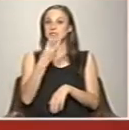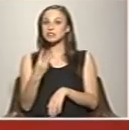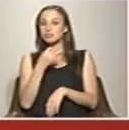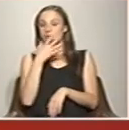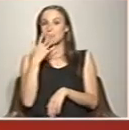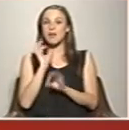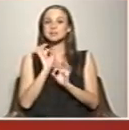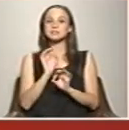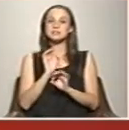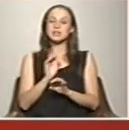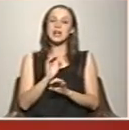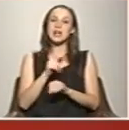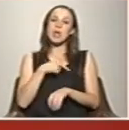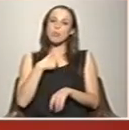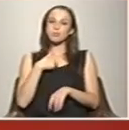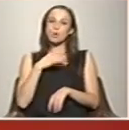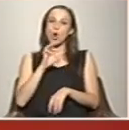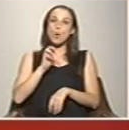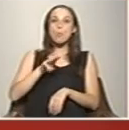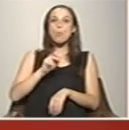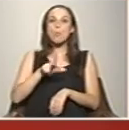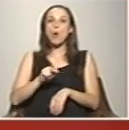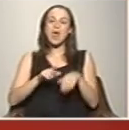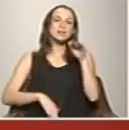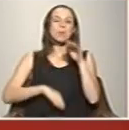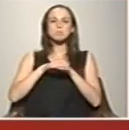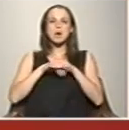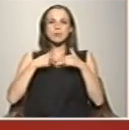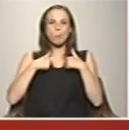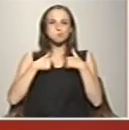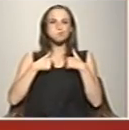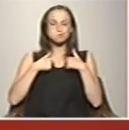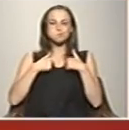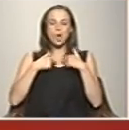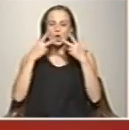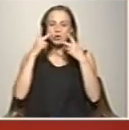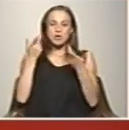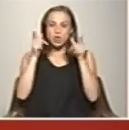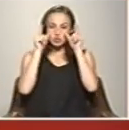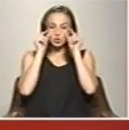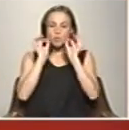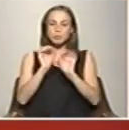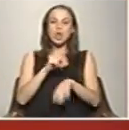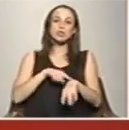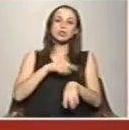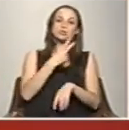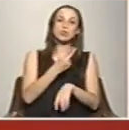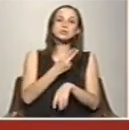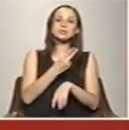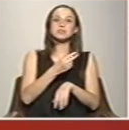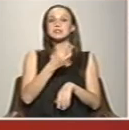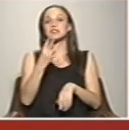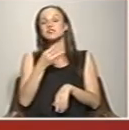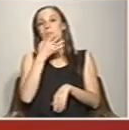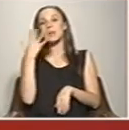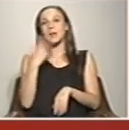neurohormona que realmente tem o seu expoente máximo, quer dizer, quando nós temos mesmo entre sono... Entre as 2 e as 3 da manhã. Sim.